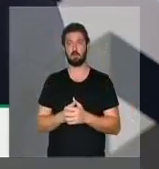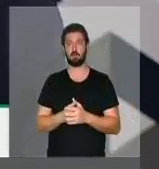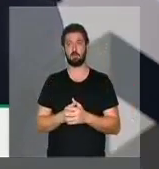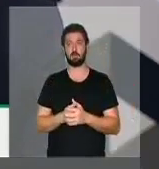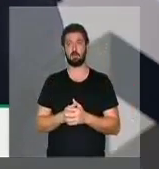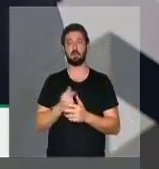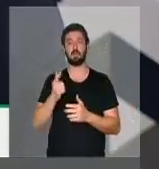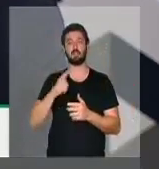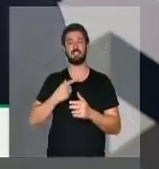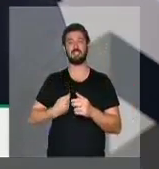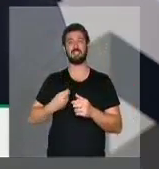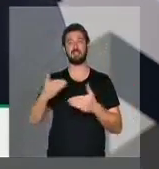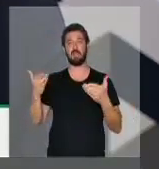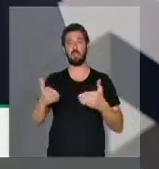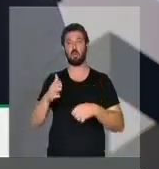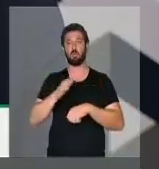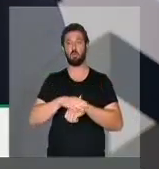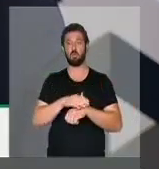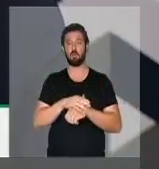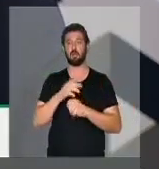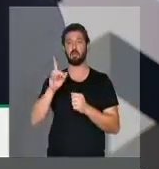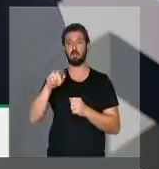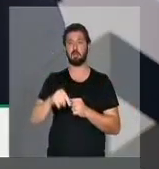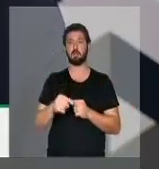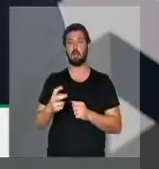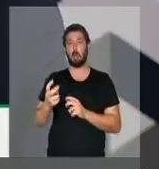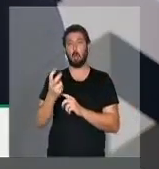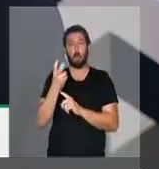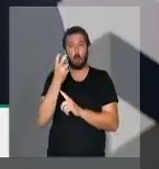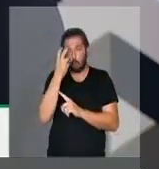Nós vivemos sob a égide do que eu